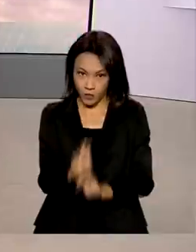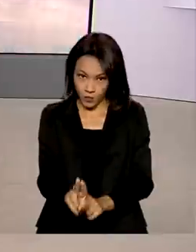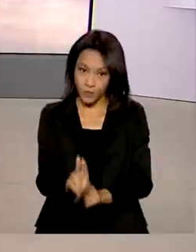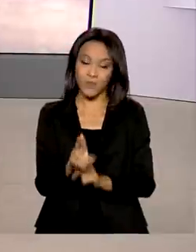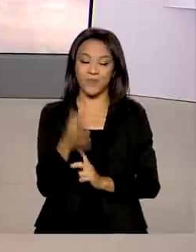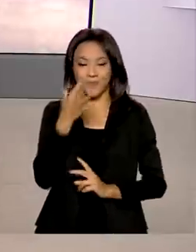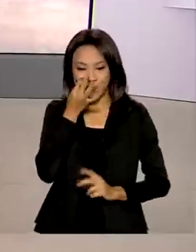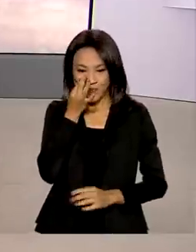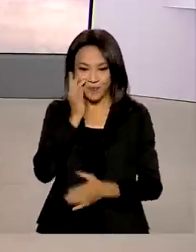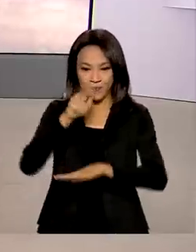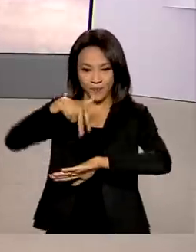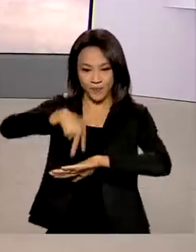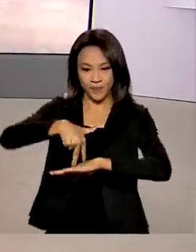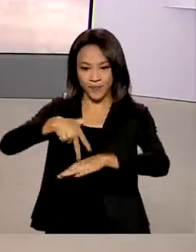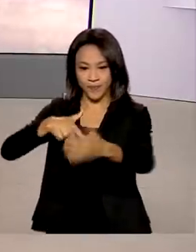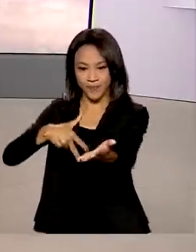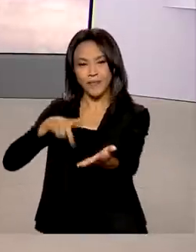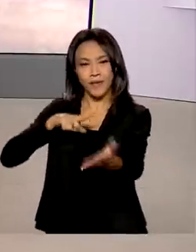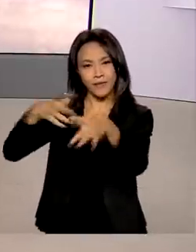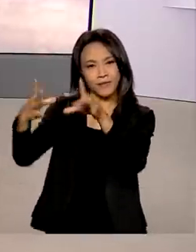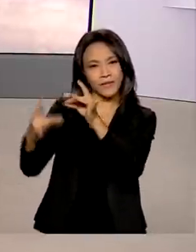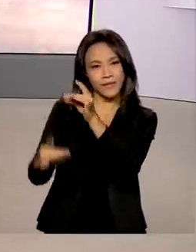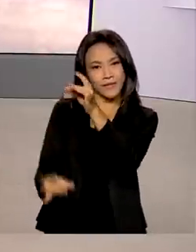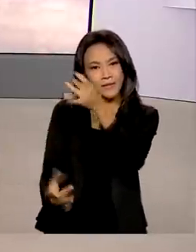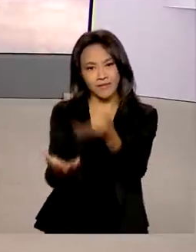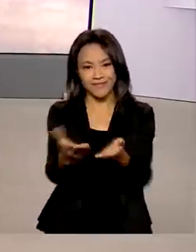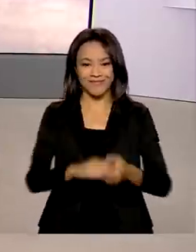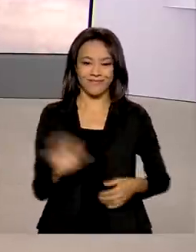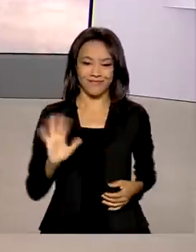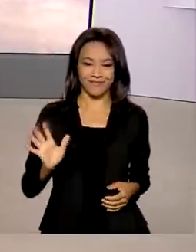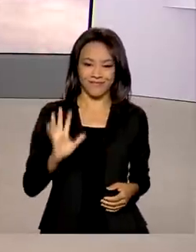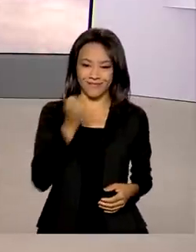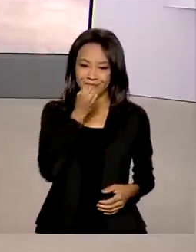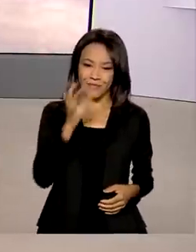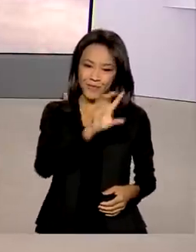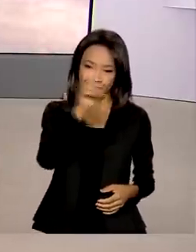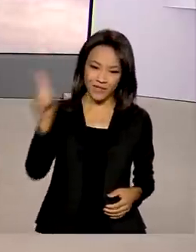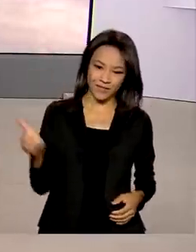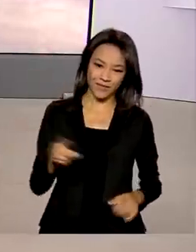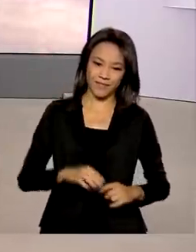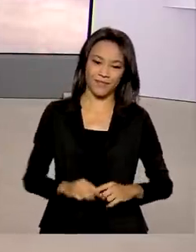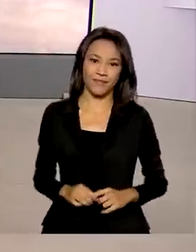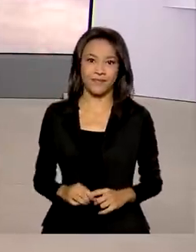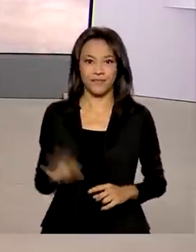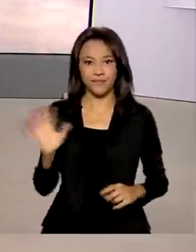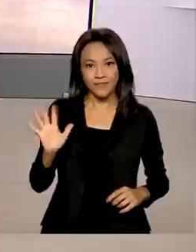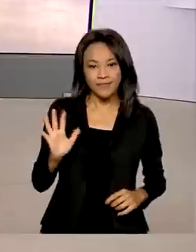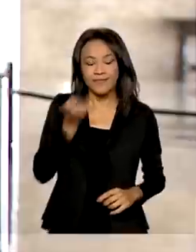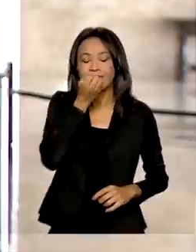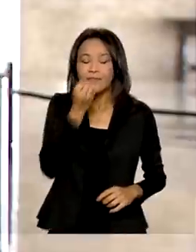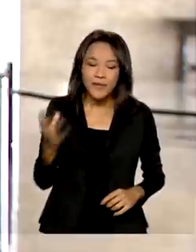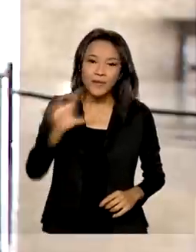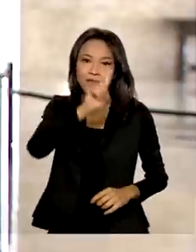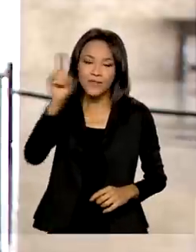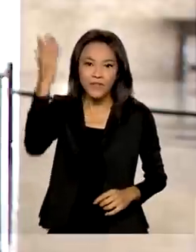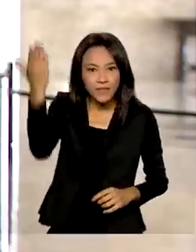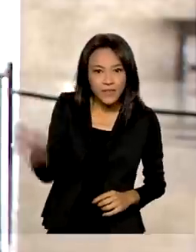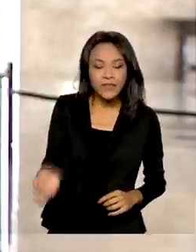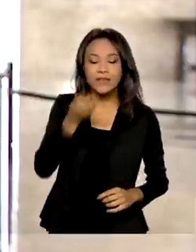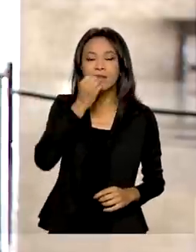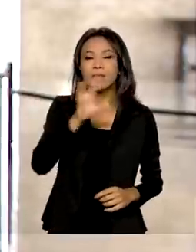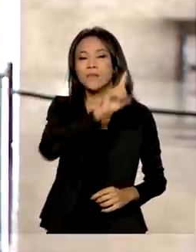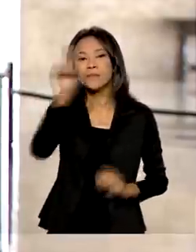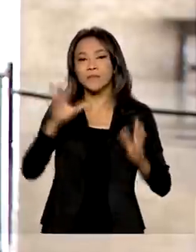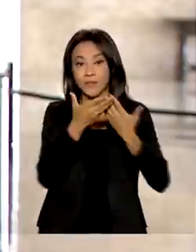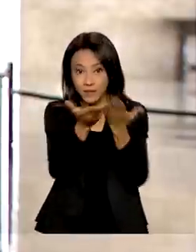ao vivo repórter bloco de Queiroz tem os detalhes para gente oi Glauco bom dia olá Renata bom dia para você e bom